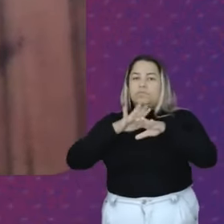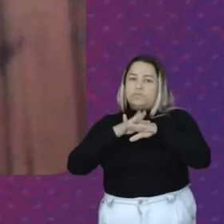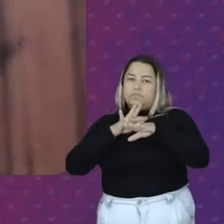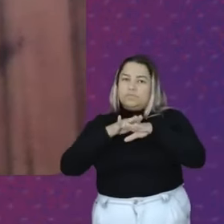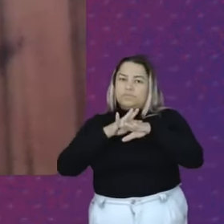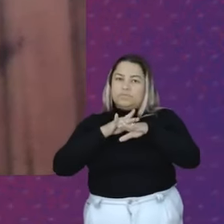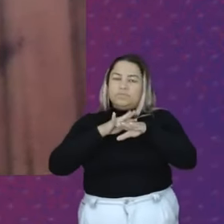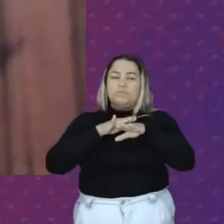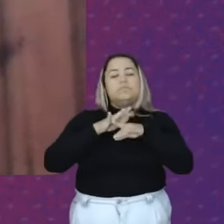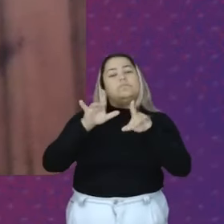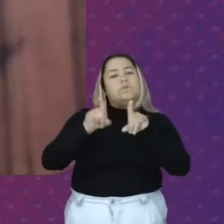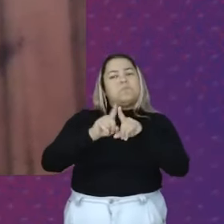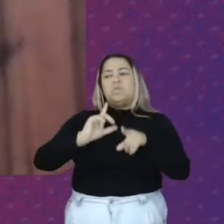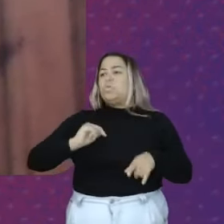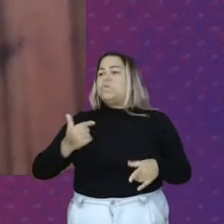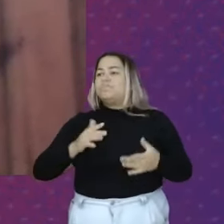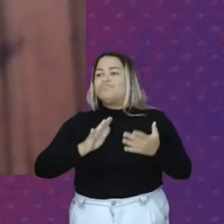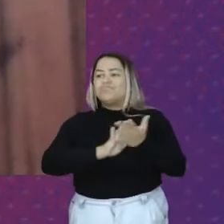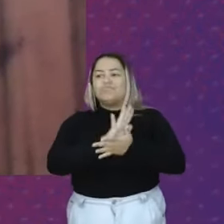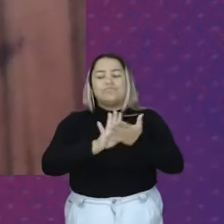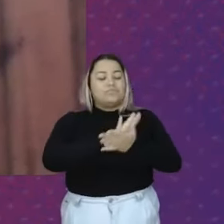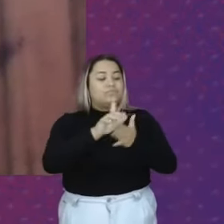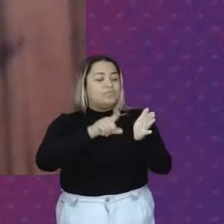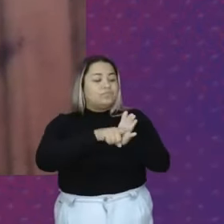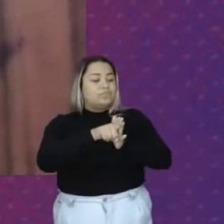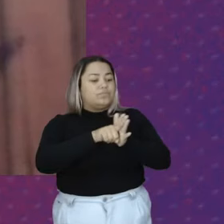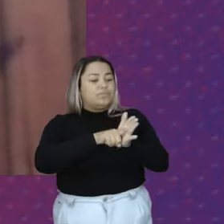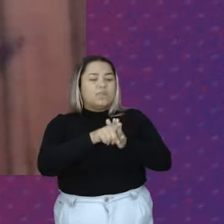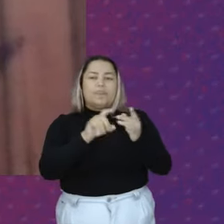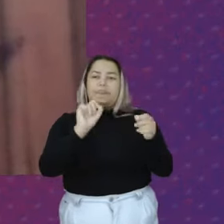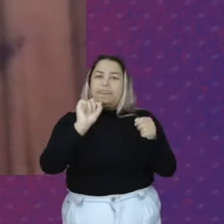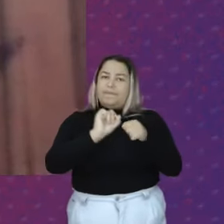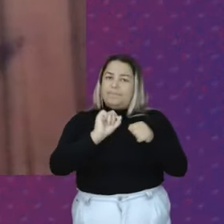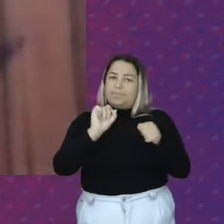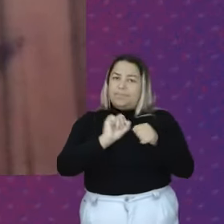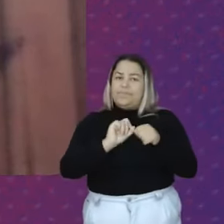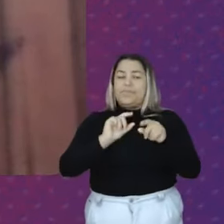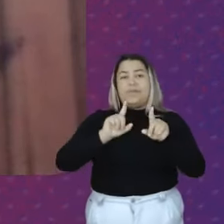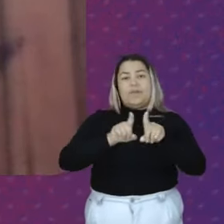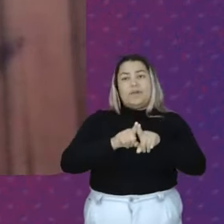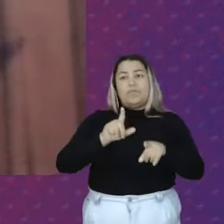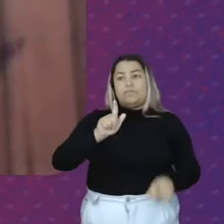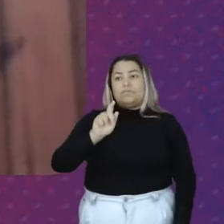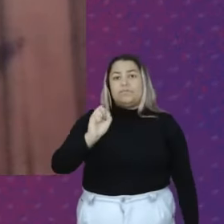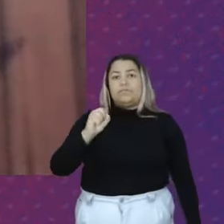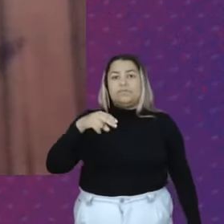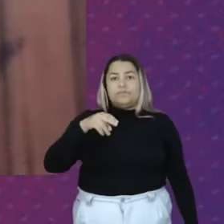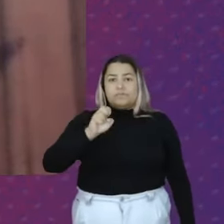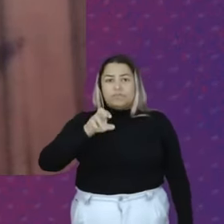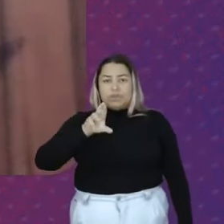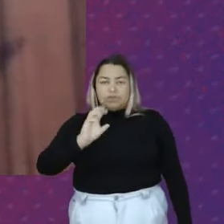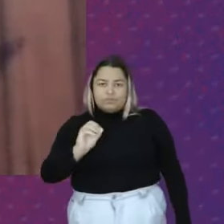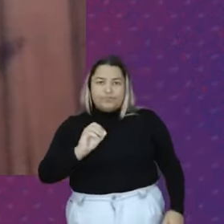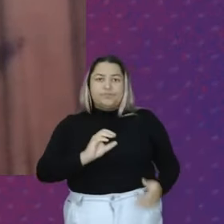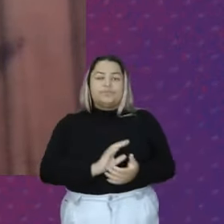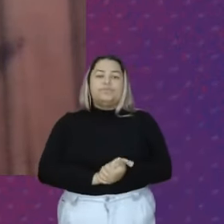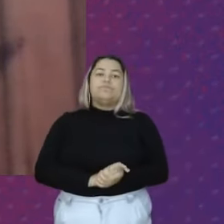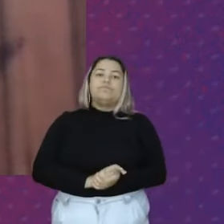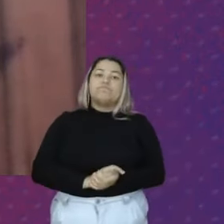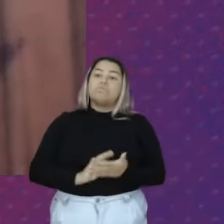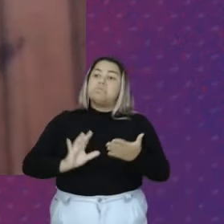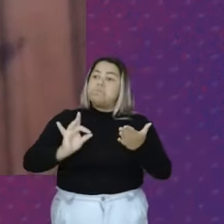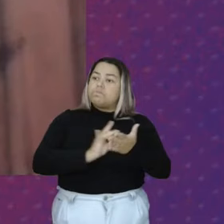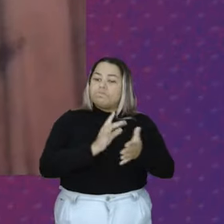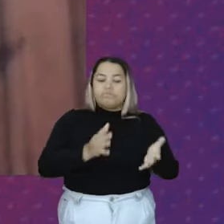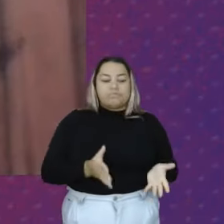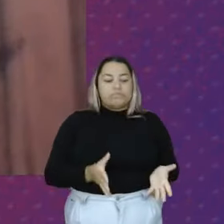porque não tem nenhum Uma pesquisa realizada em relação ao gênero das pessoas com deficiência o cadastro de